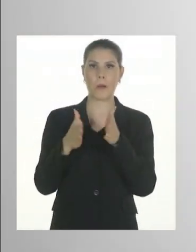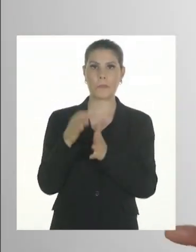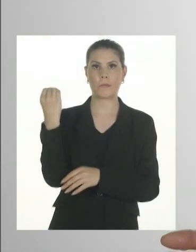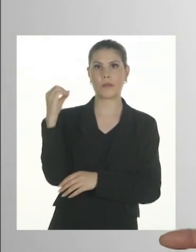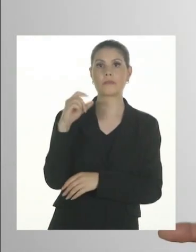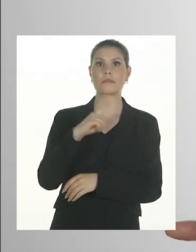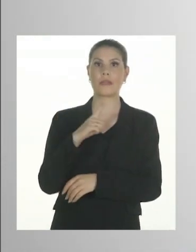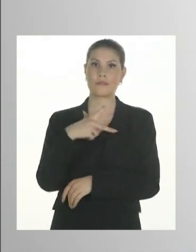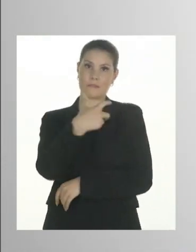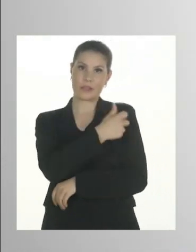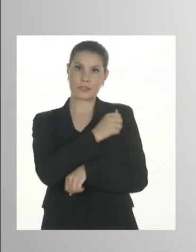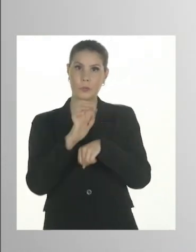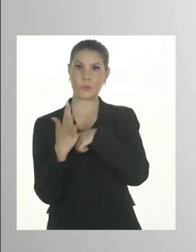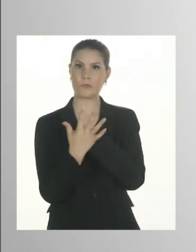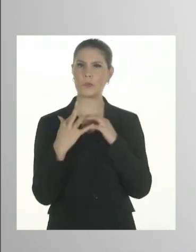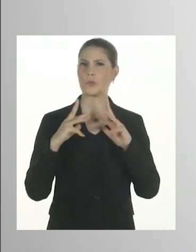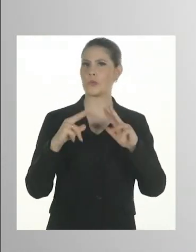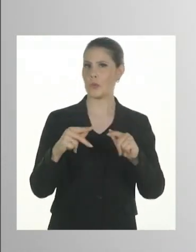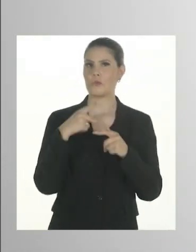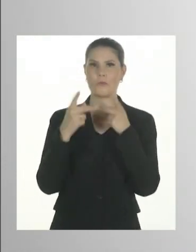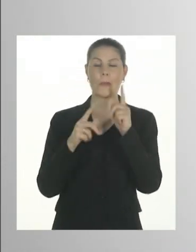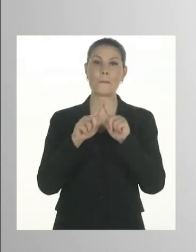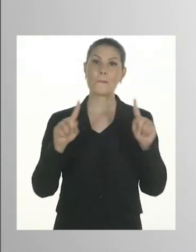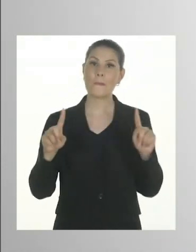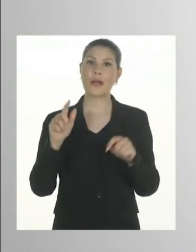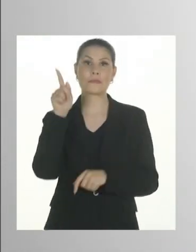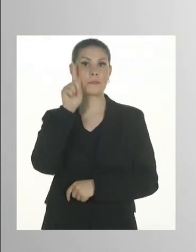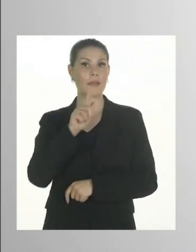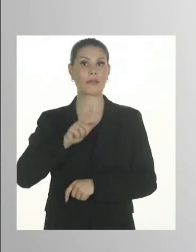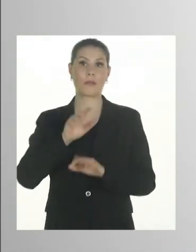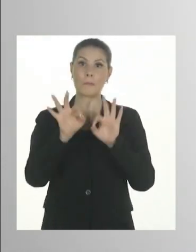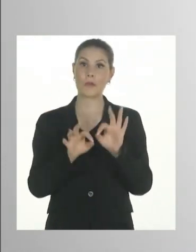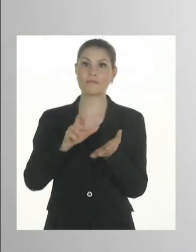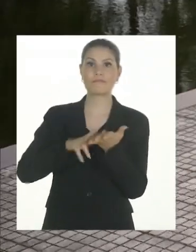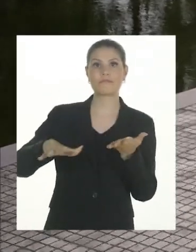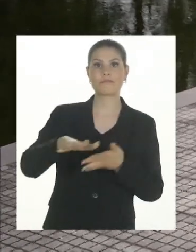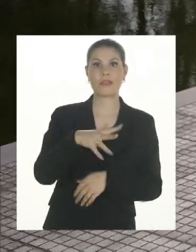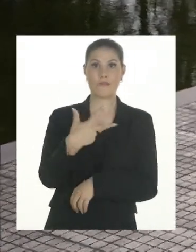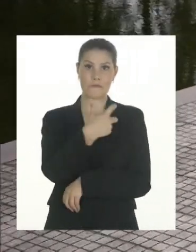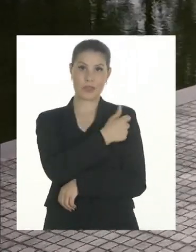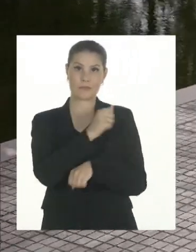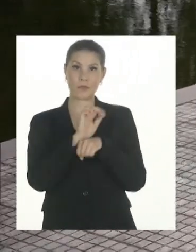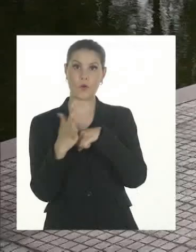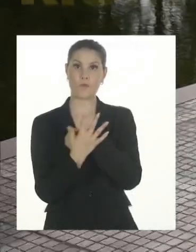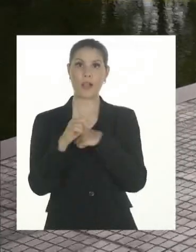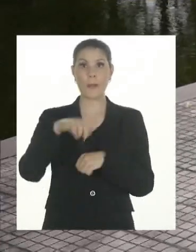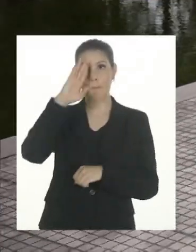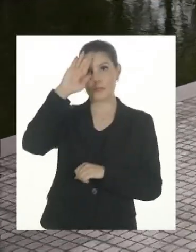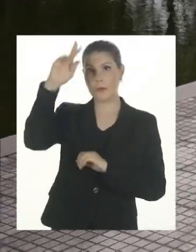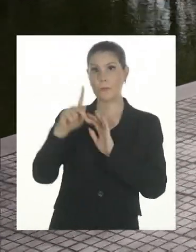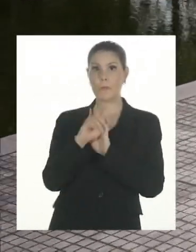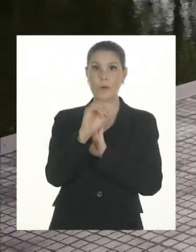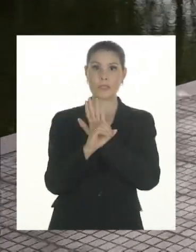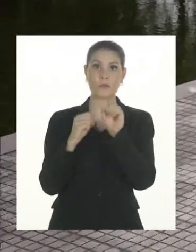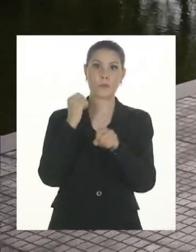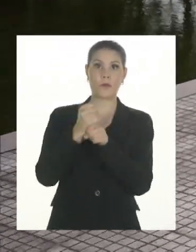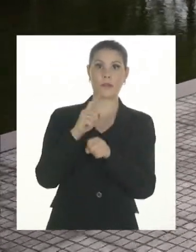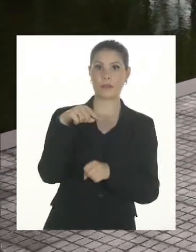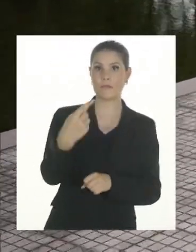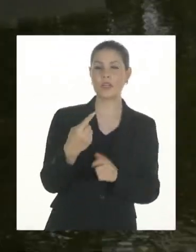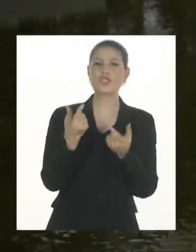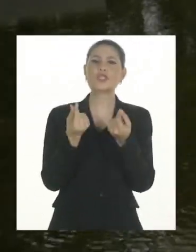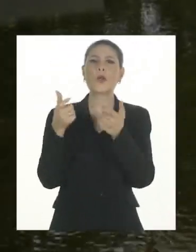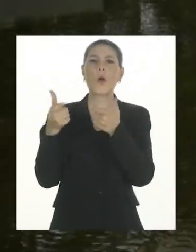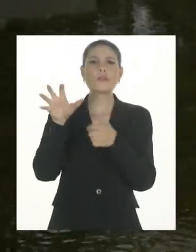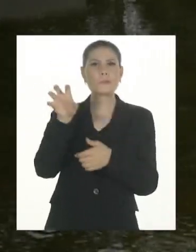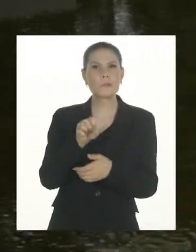Alegre. De vacina do Covid todos falam, mas o Paim tem um projeto realista. A vacina da Covid vai ser a prioridade número 1 do orçamento do ano